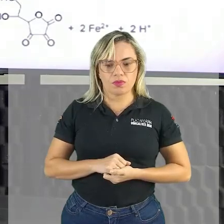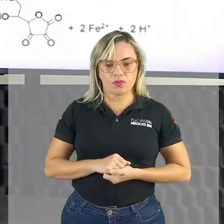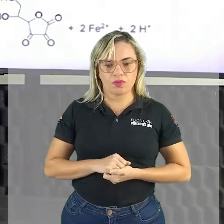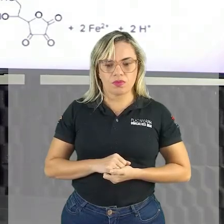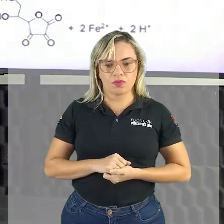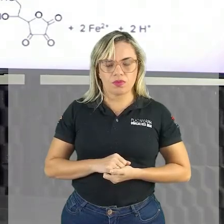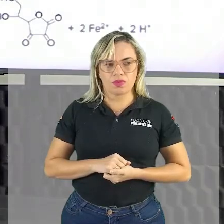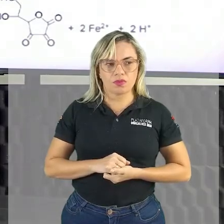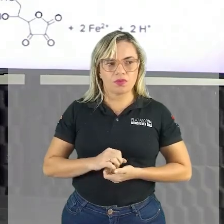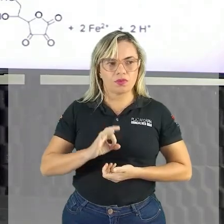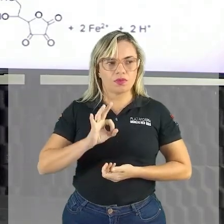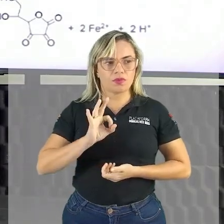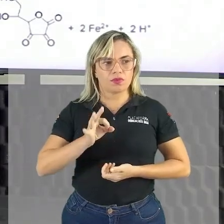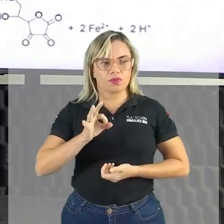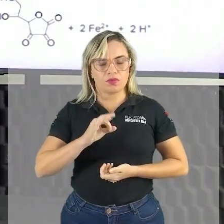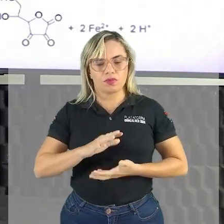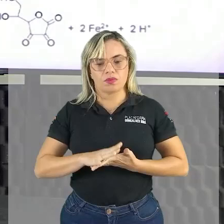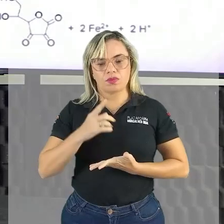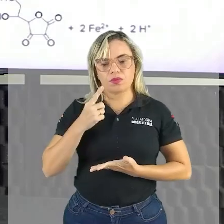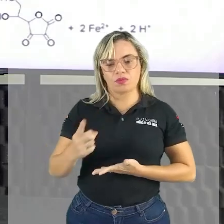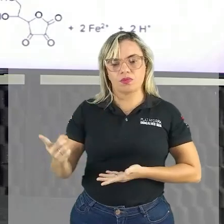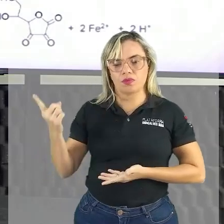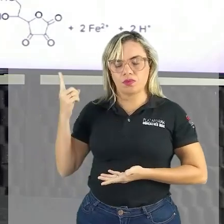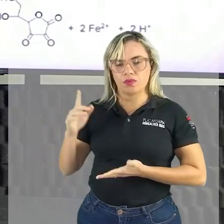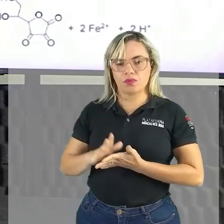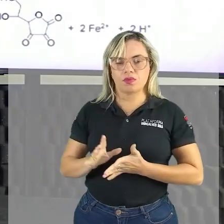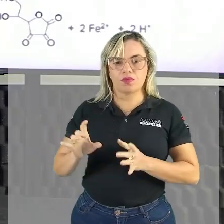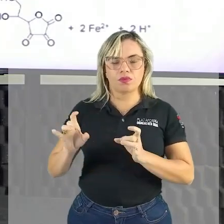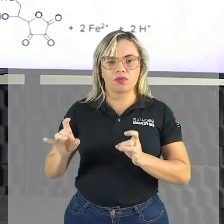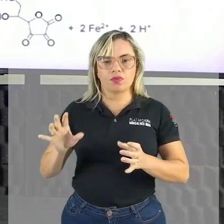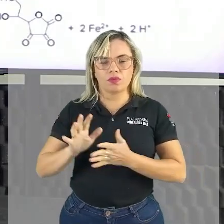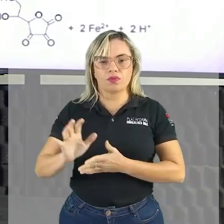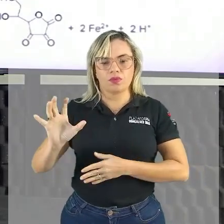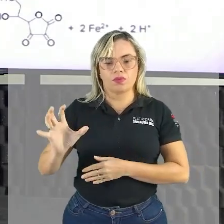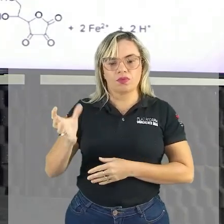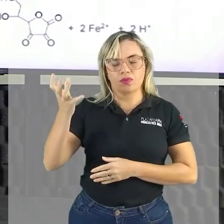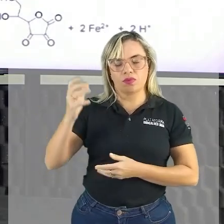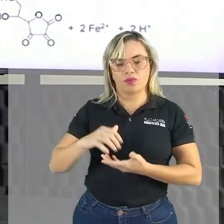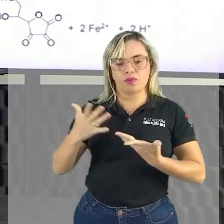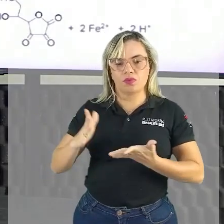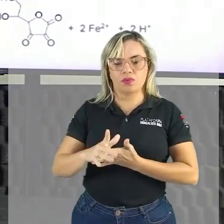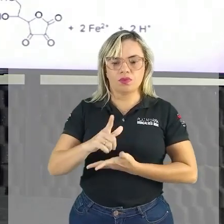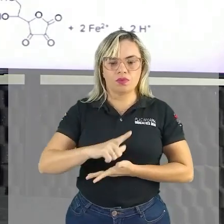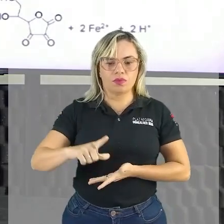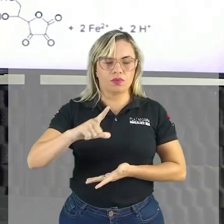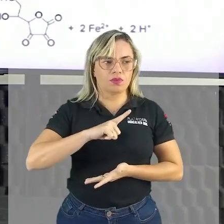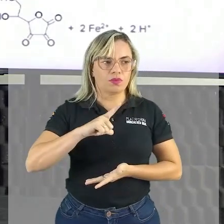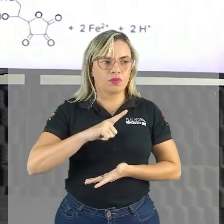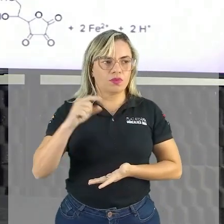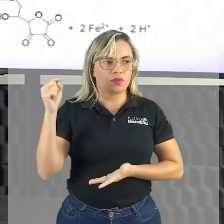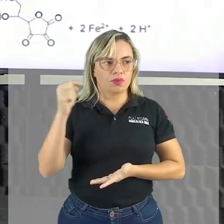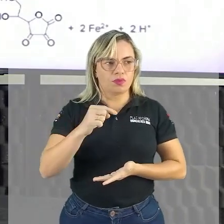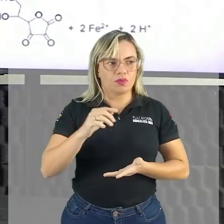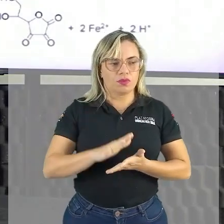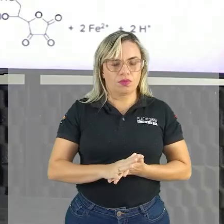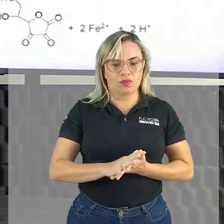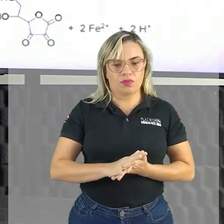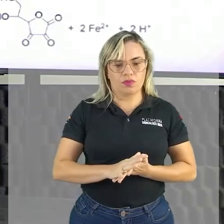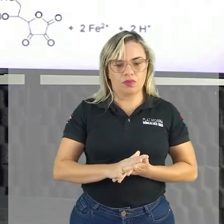Perfeito? Detalhe. O que acontece aqui, gente? Aqui eu tenho um ferro, esse ferro tem carga +2.